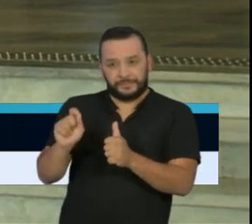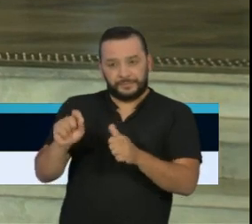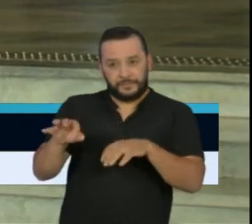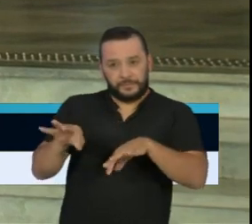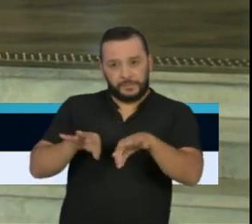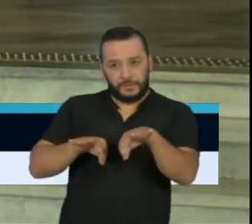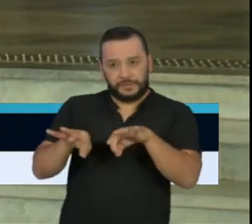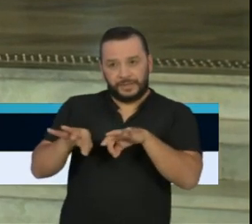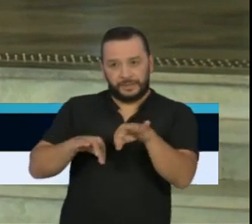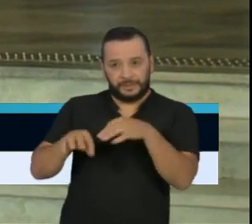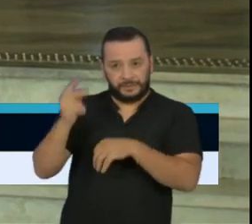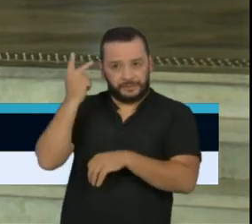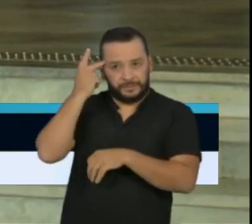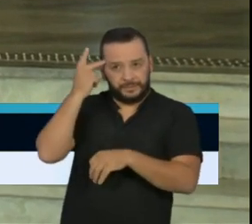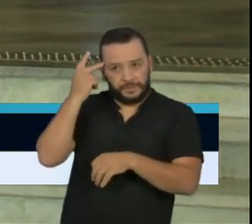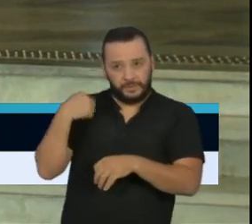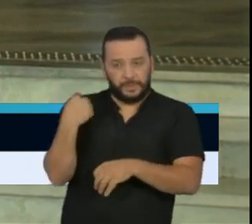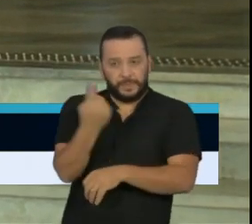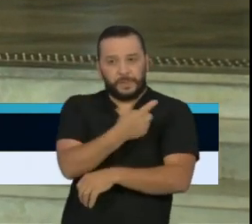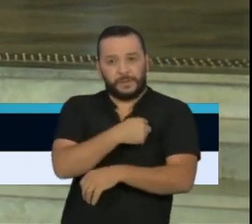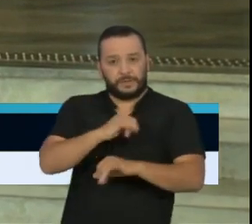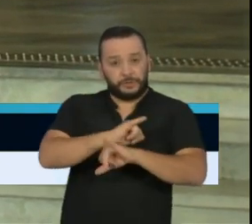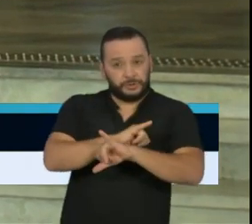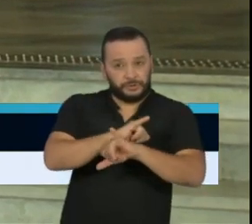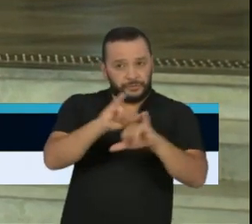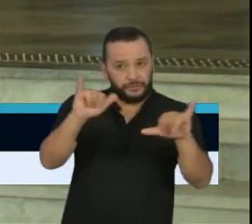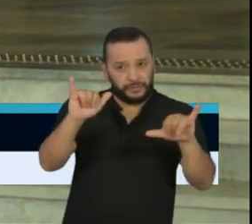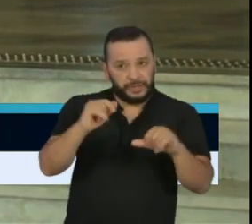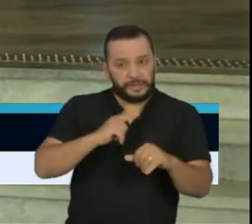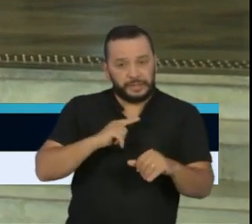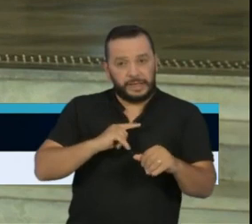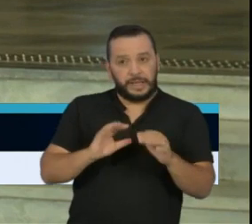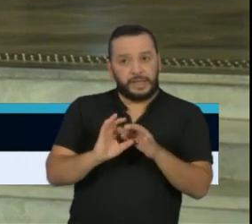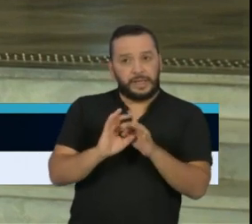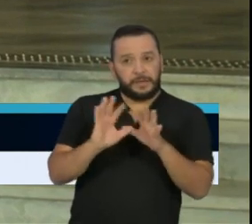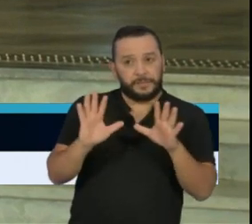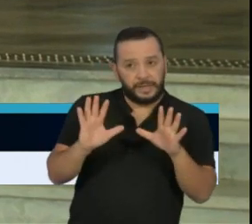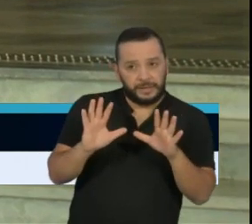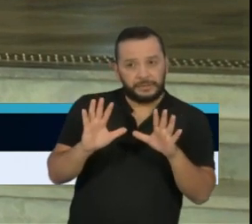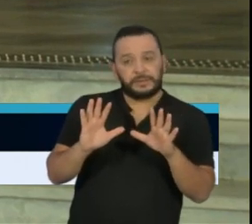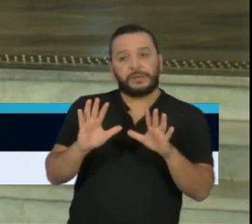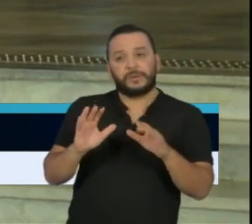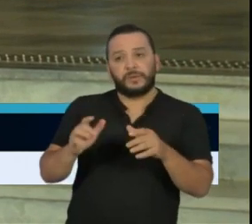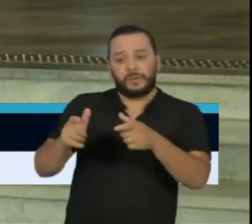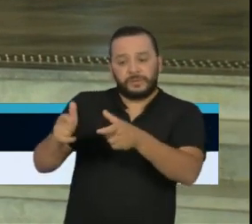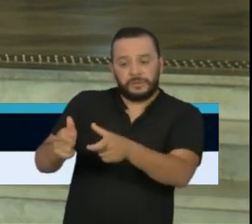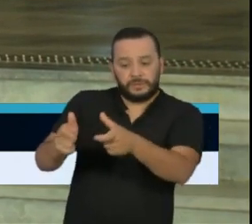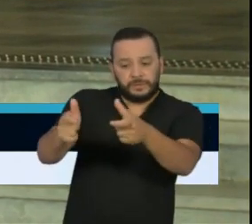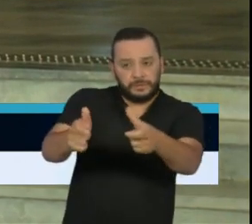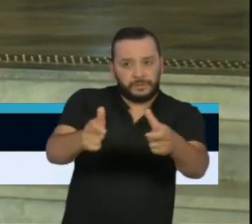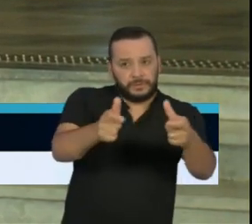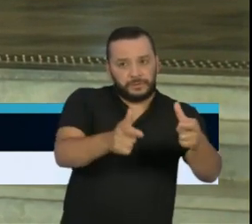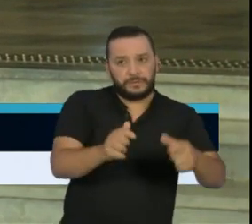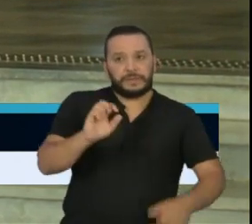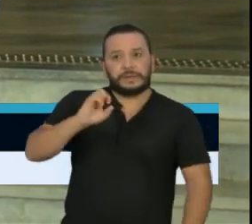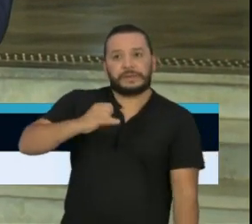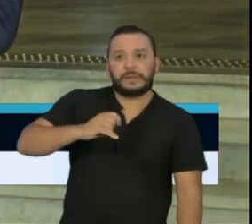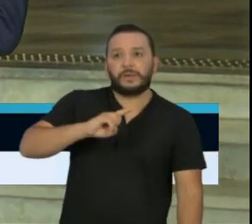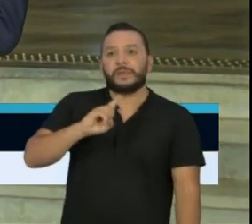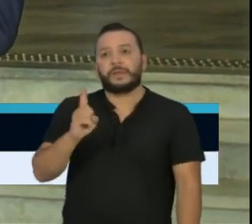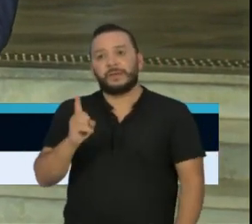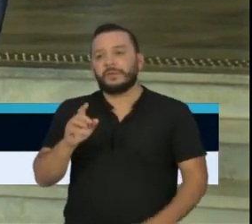São Paulo, nós vamos divulgar se vai ter liberações regionais ou se não terão. Então, o quando